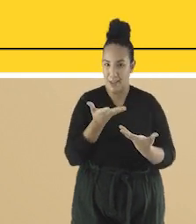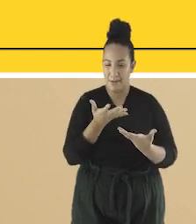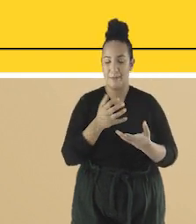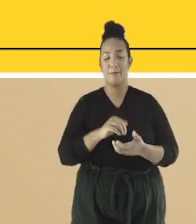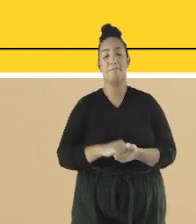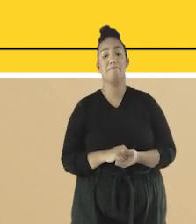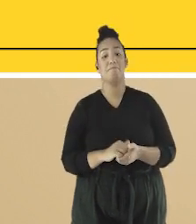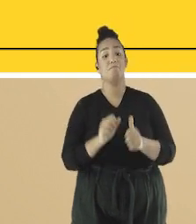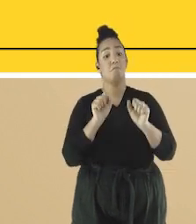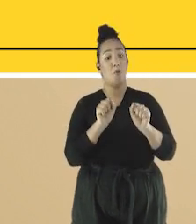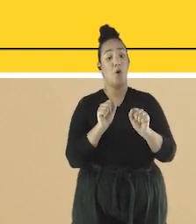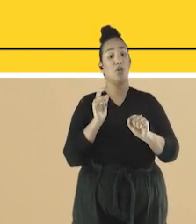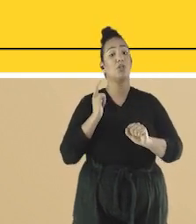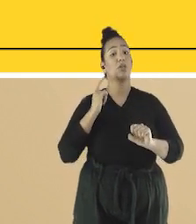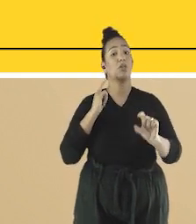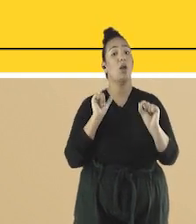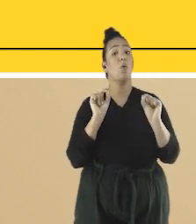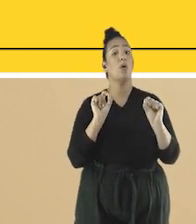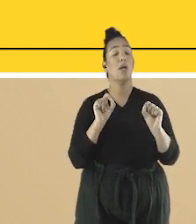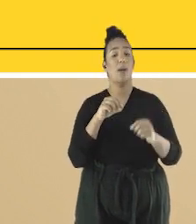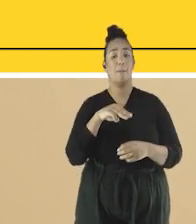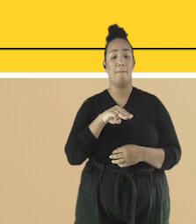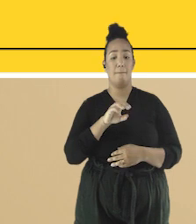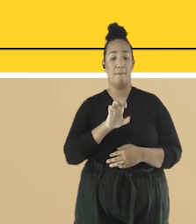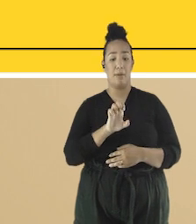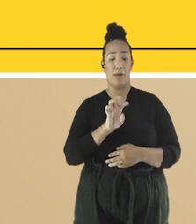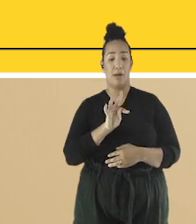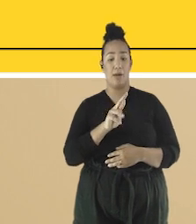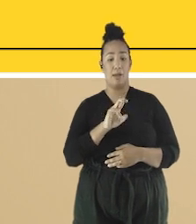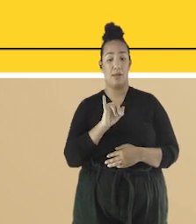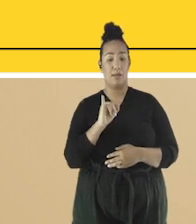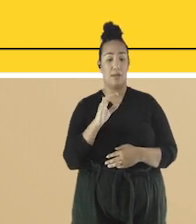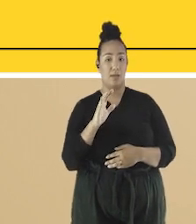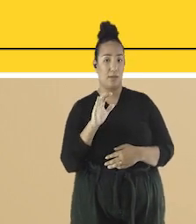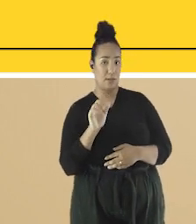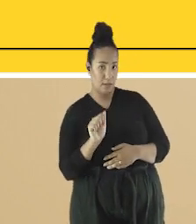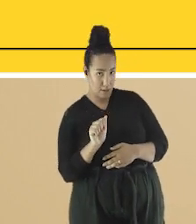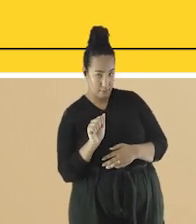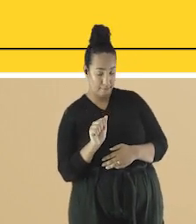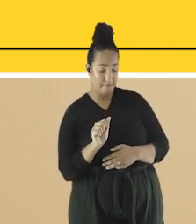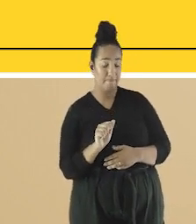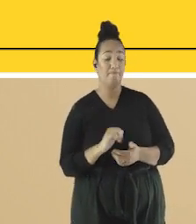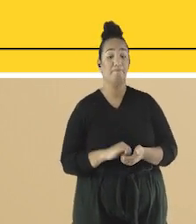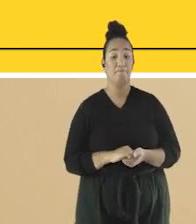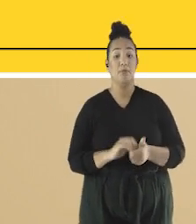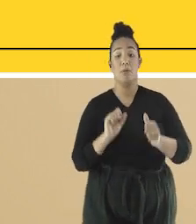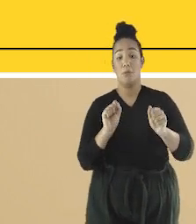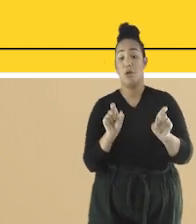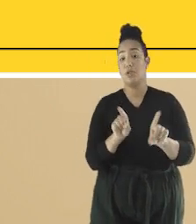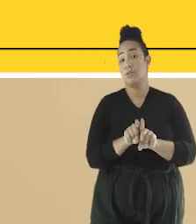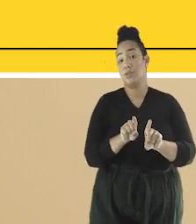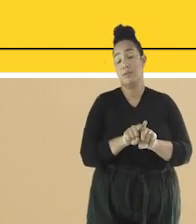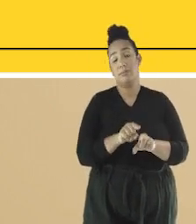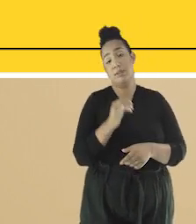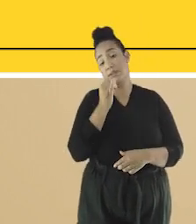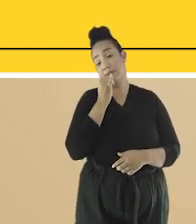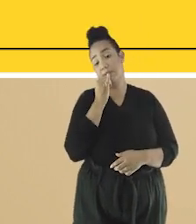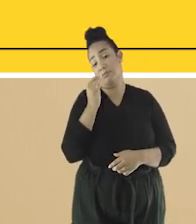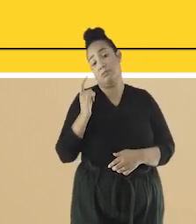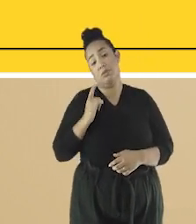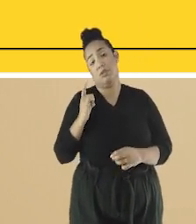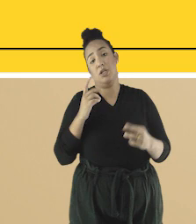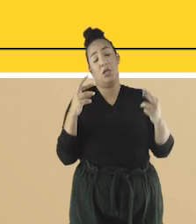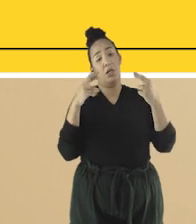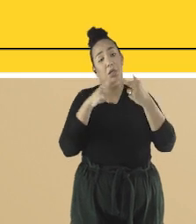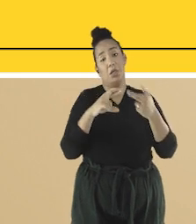Eles podem ou não apresentar métrica, que é o nome dado à medida do verso. E também podemos contar ou não com a